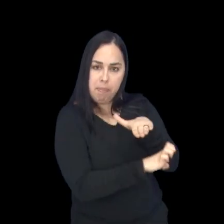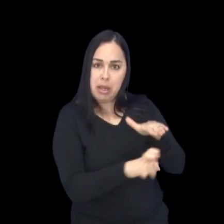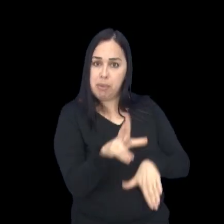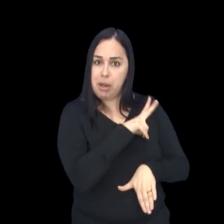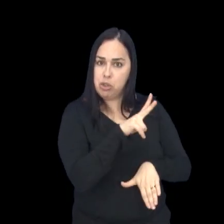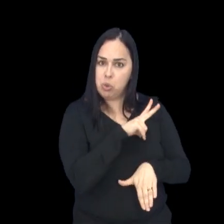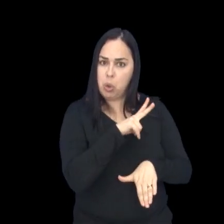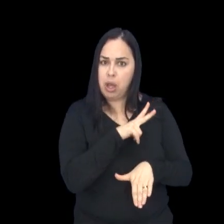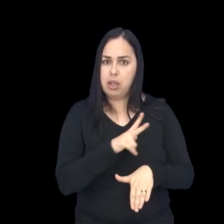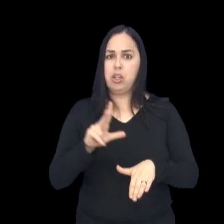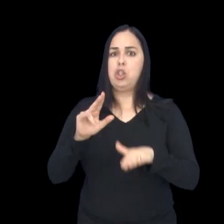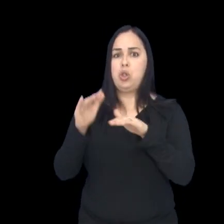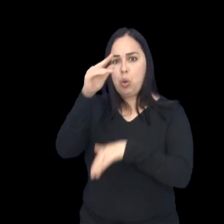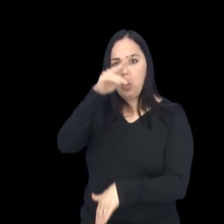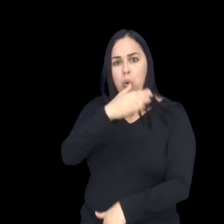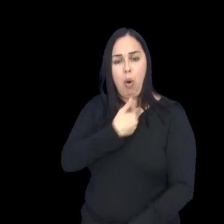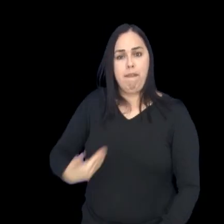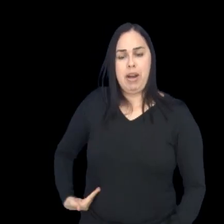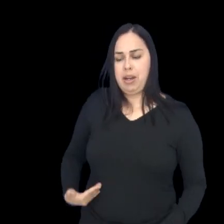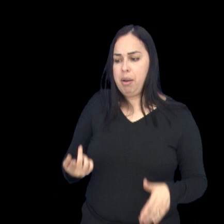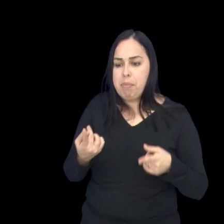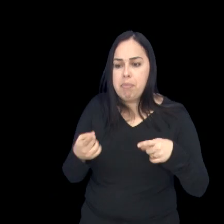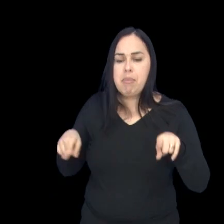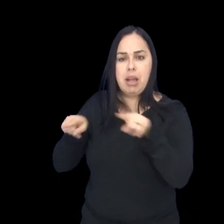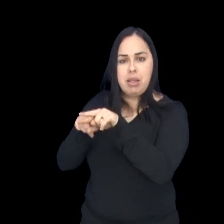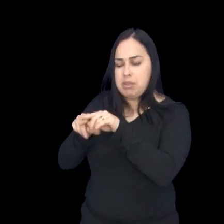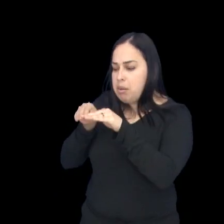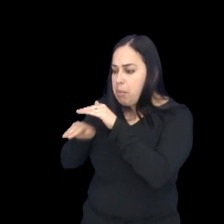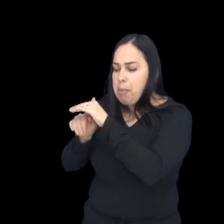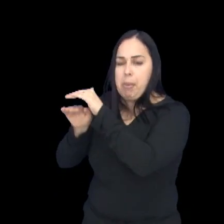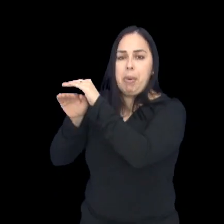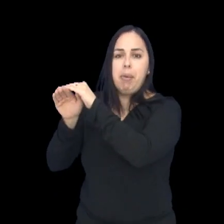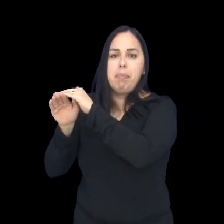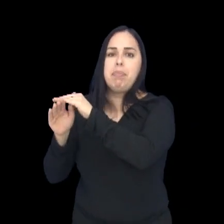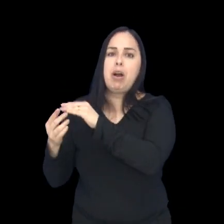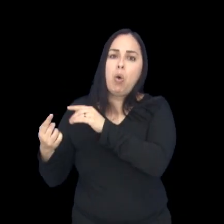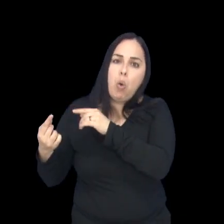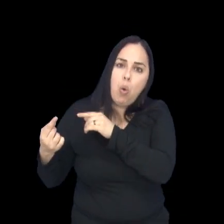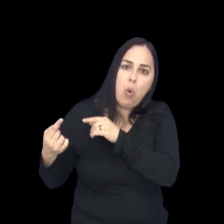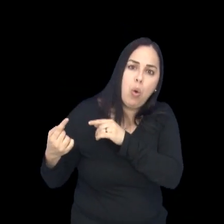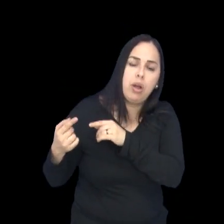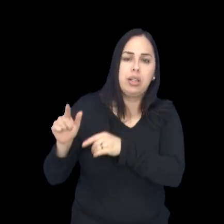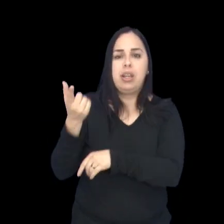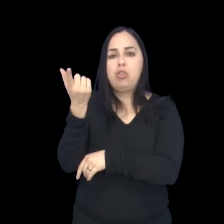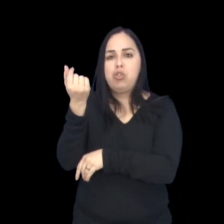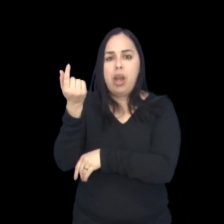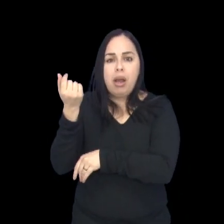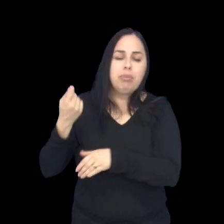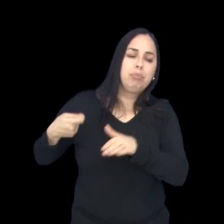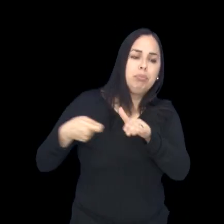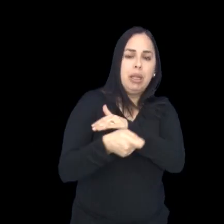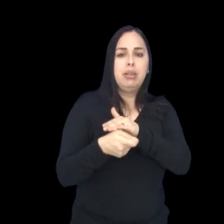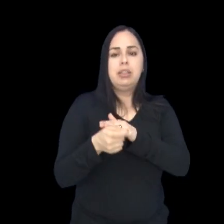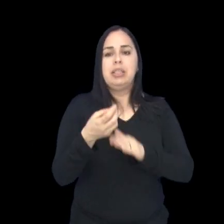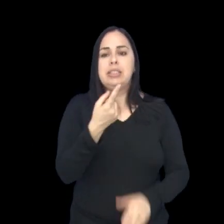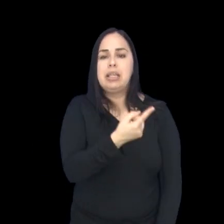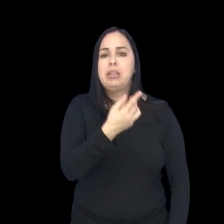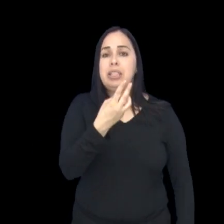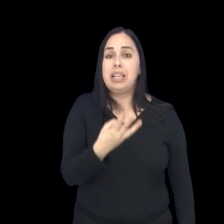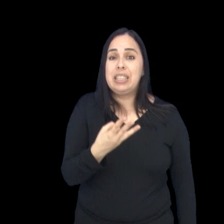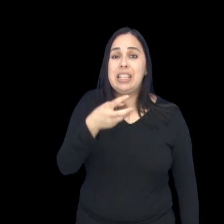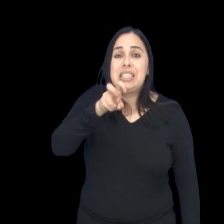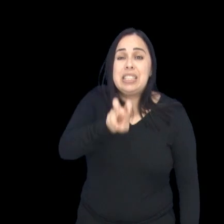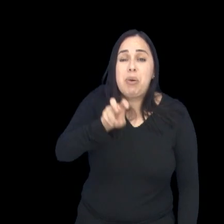todos poderem colaborar para fazer um fundo para combater a fome aqui em São José dos Campos. Aliás, são 135 mil pessoas